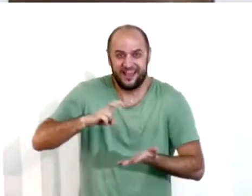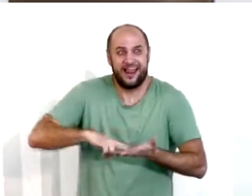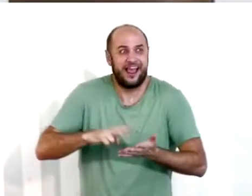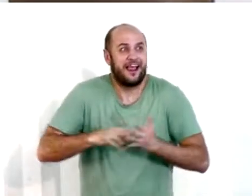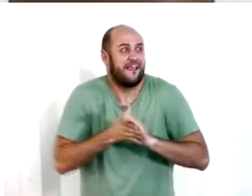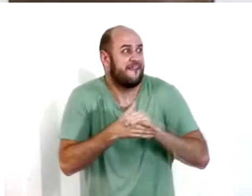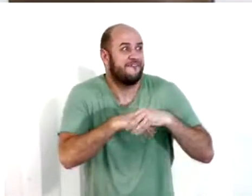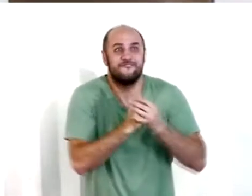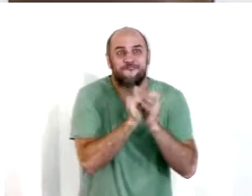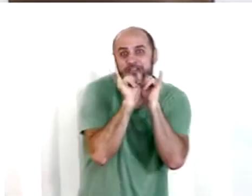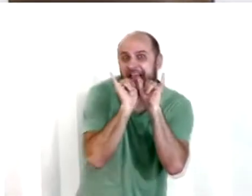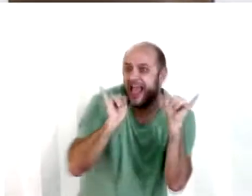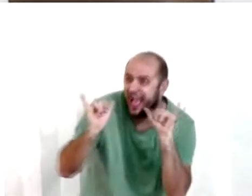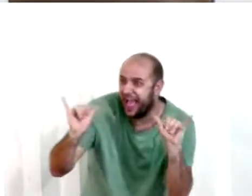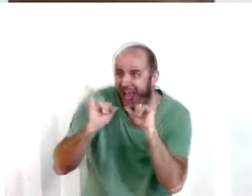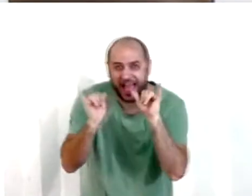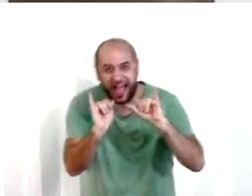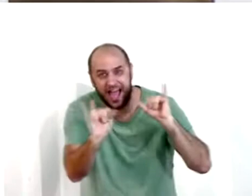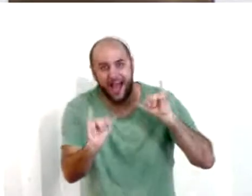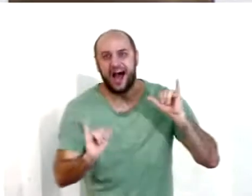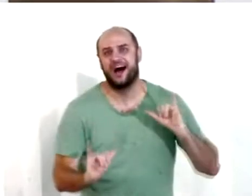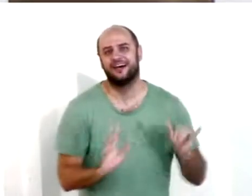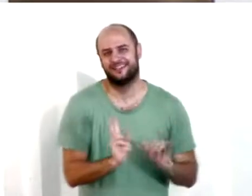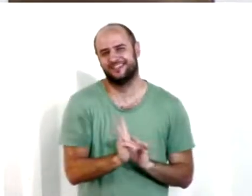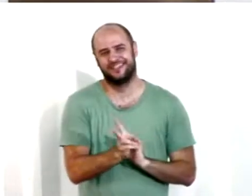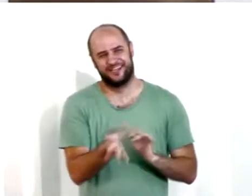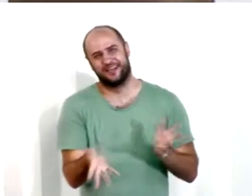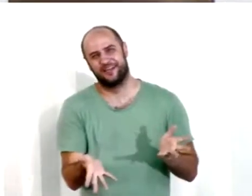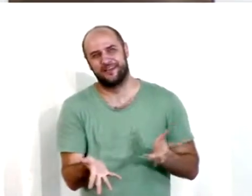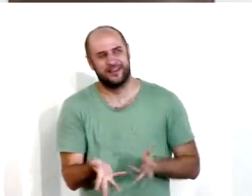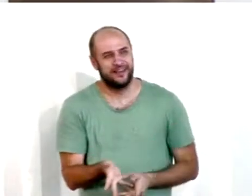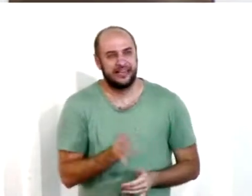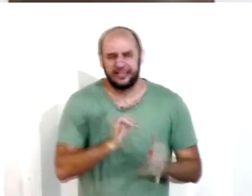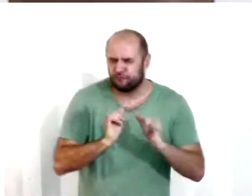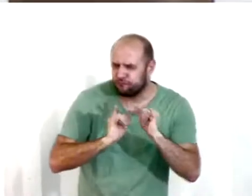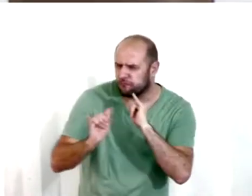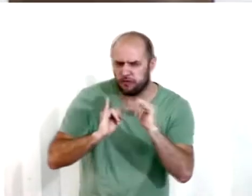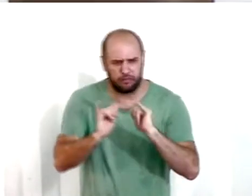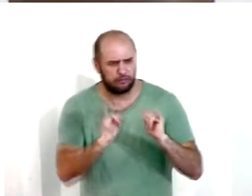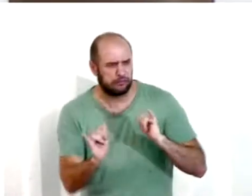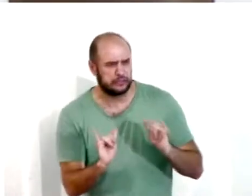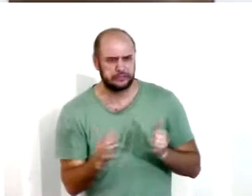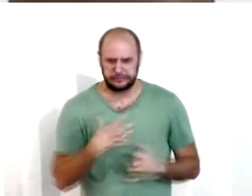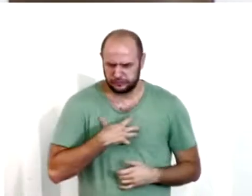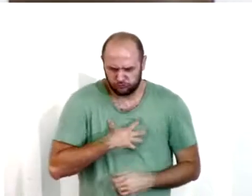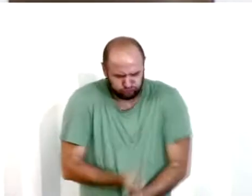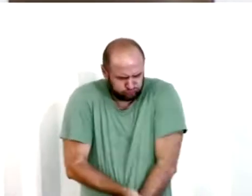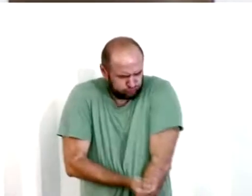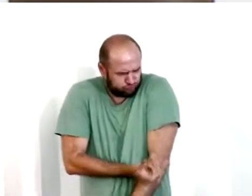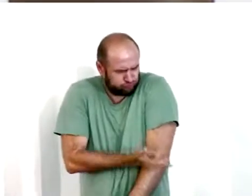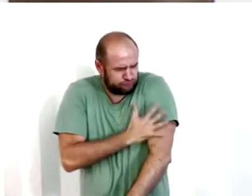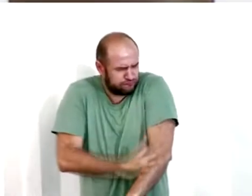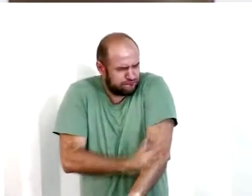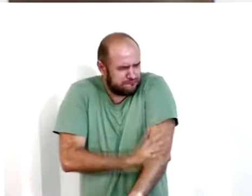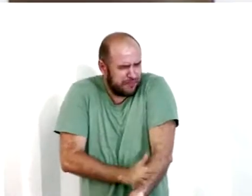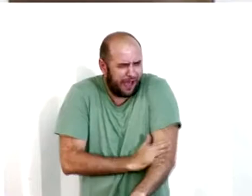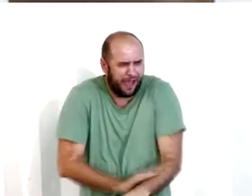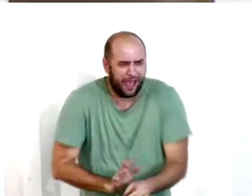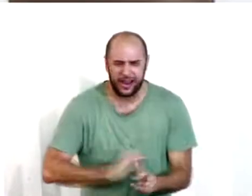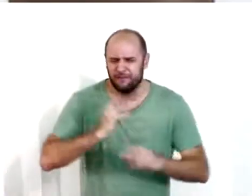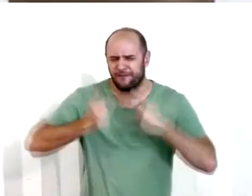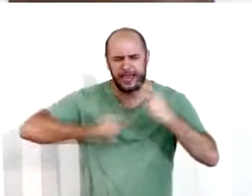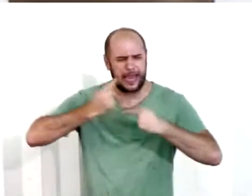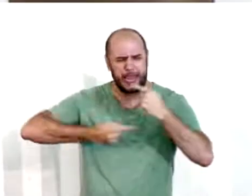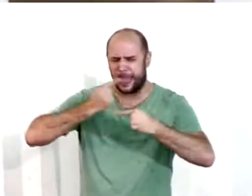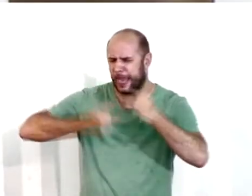quer contar para as pessoas, não é mesmo? E quando ela começa a contar, se aquilo mexe com as emoções dela, ela começa a contar em